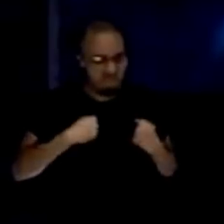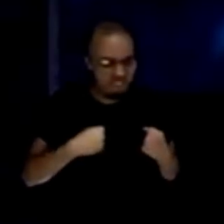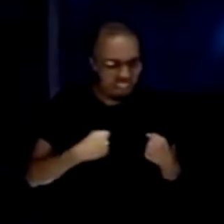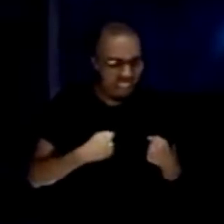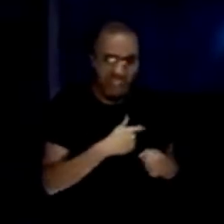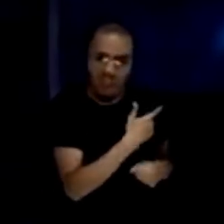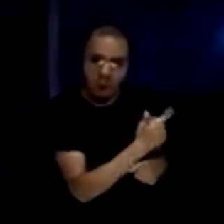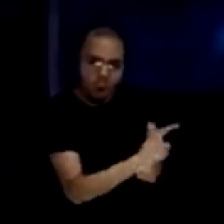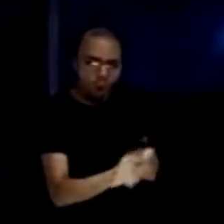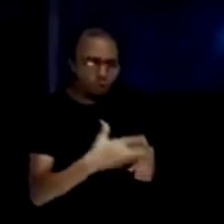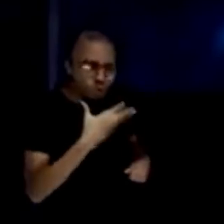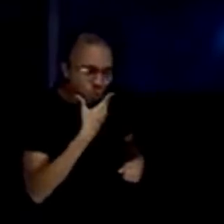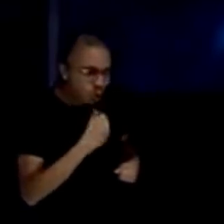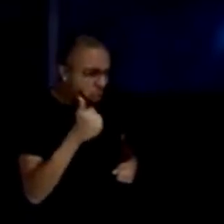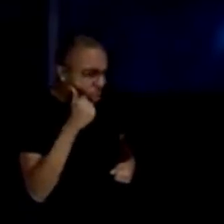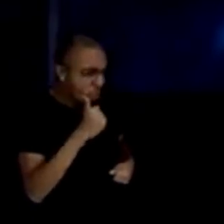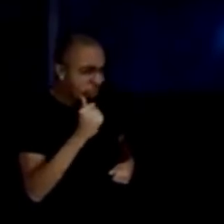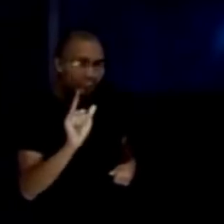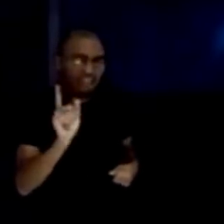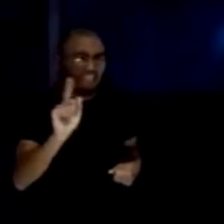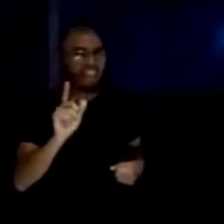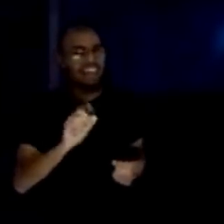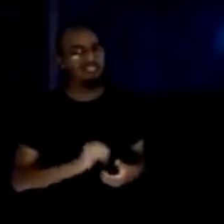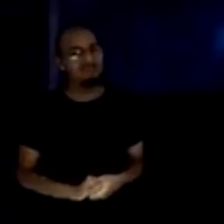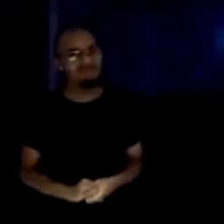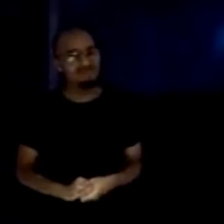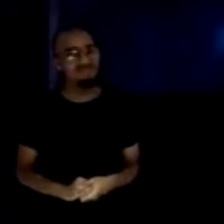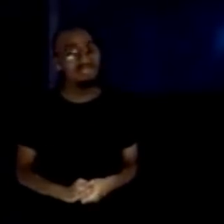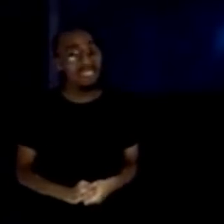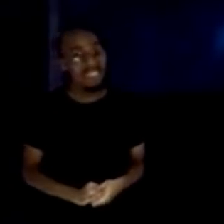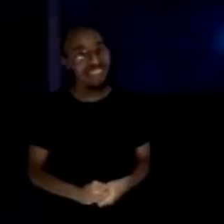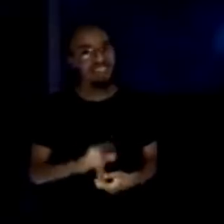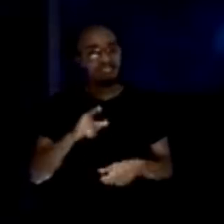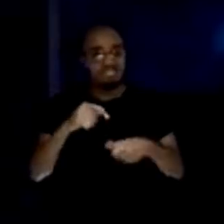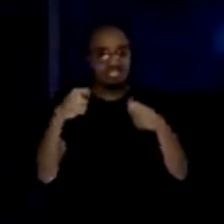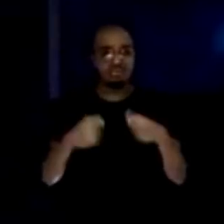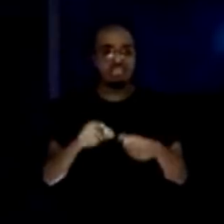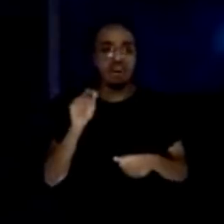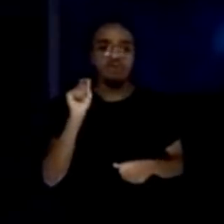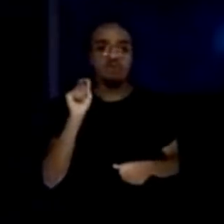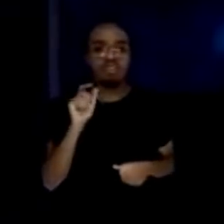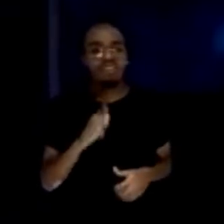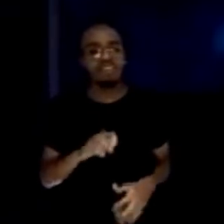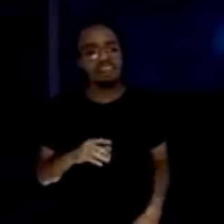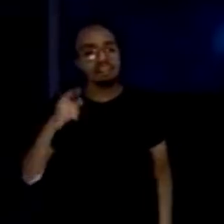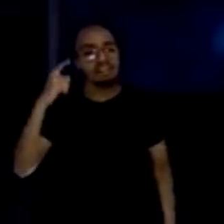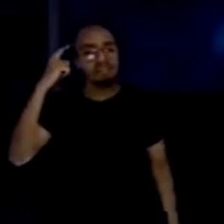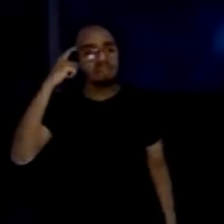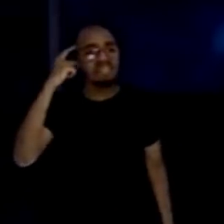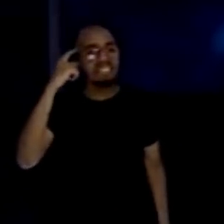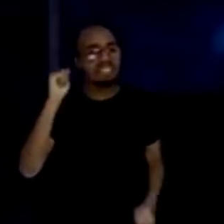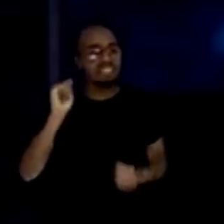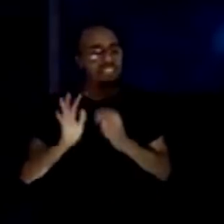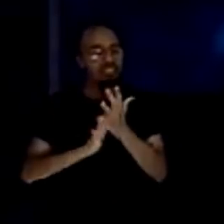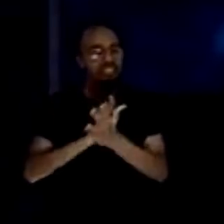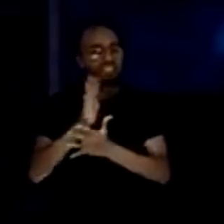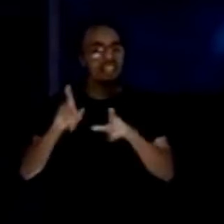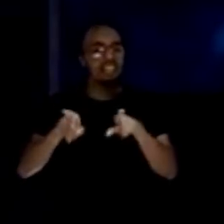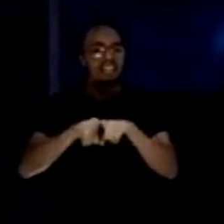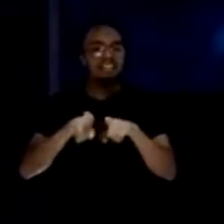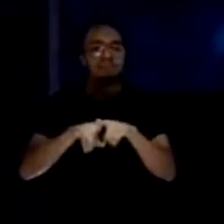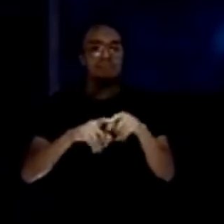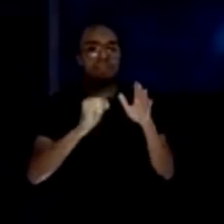diga: o sangue de Jesus tem poder. Em momentos que a vida calar a sua boca, em momentos que você não